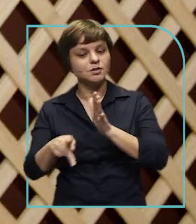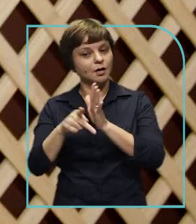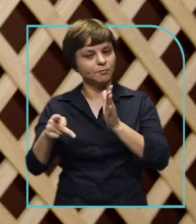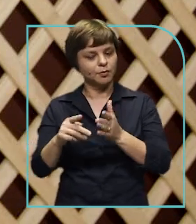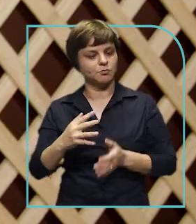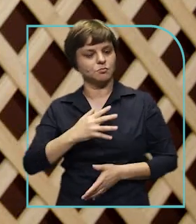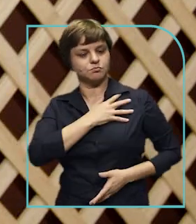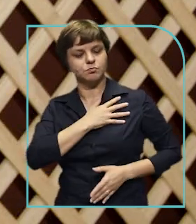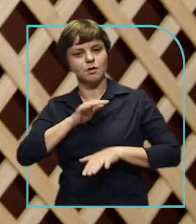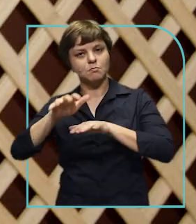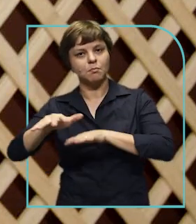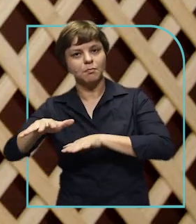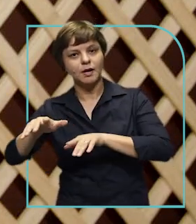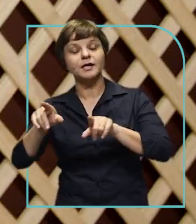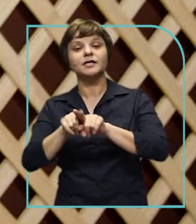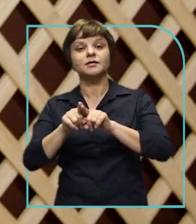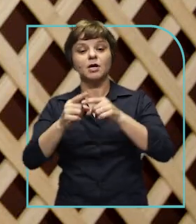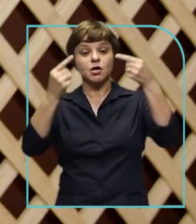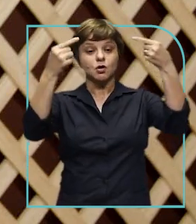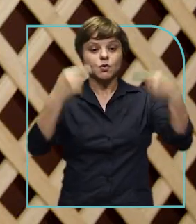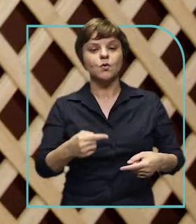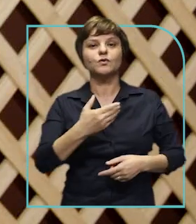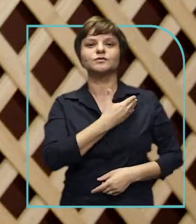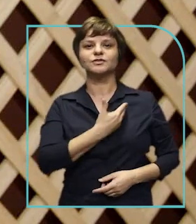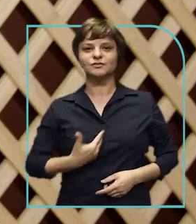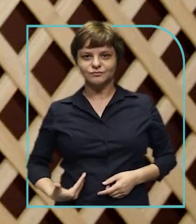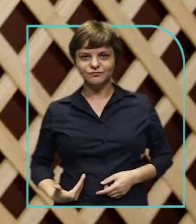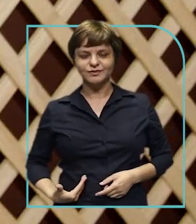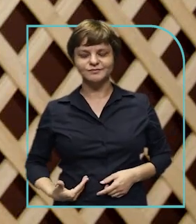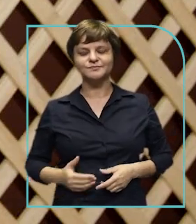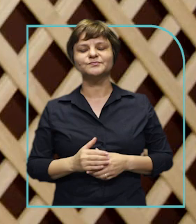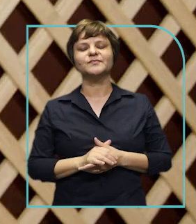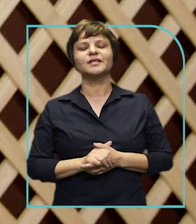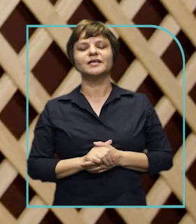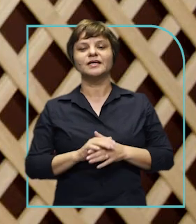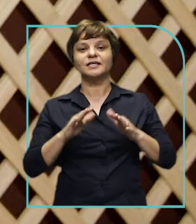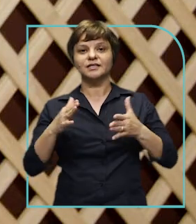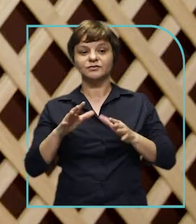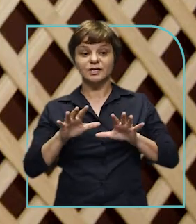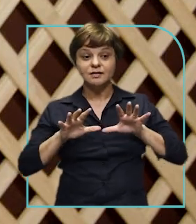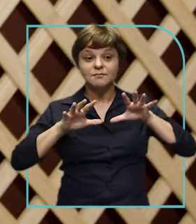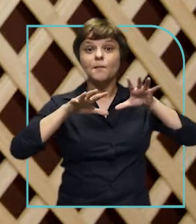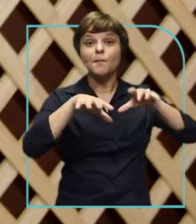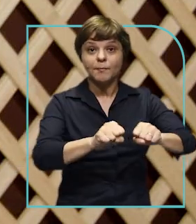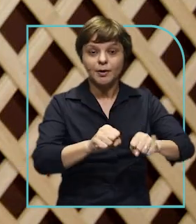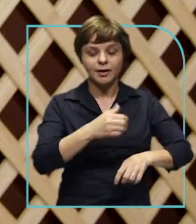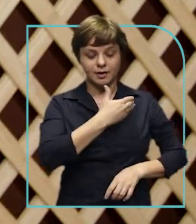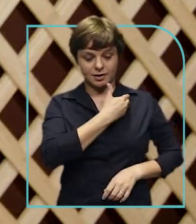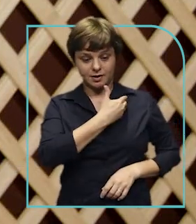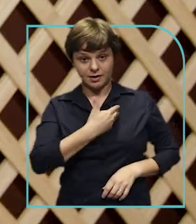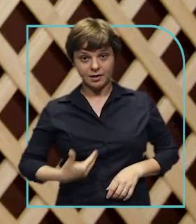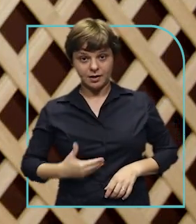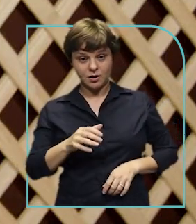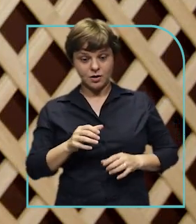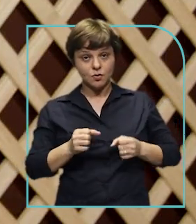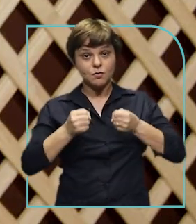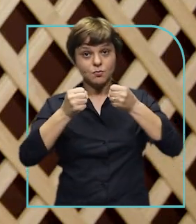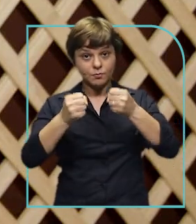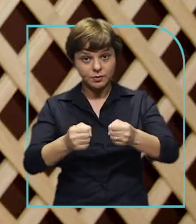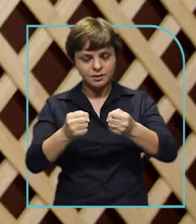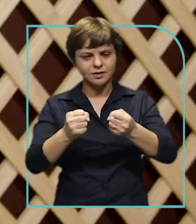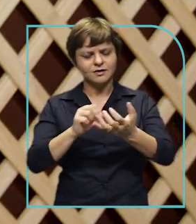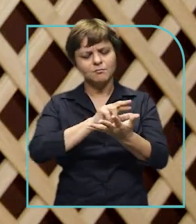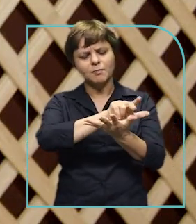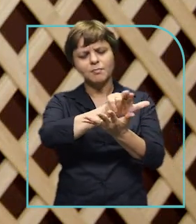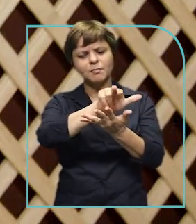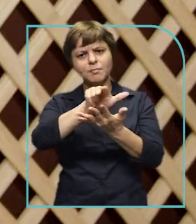ações militares e principalmente contra o governo afegão. Quando eles tomam o poder, várias ações